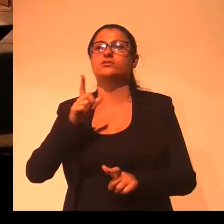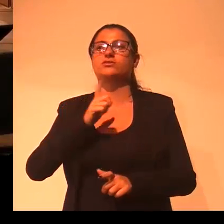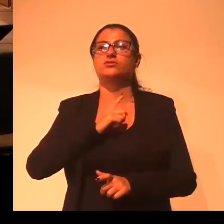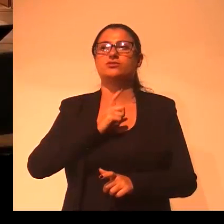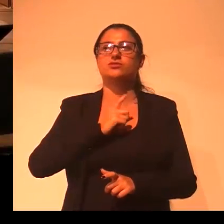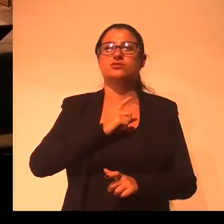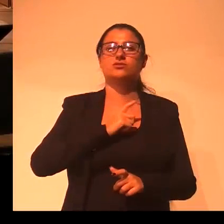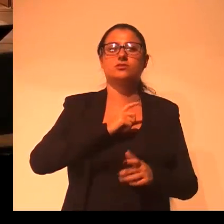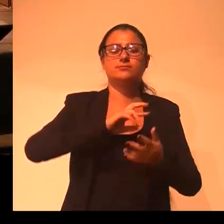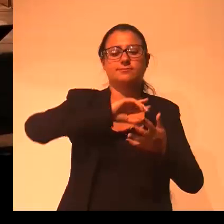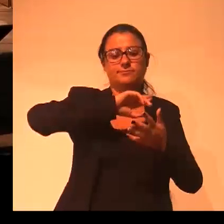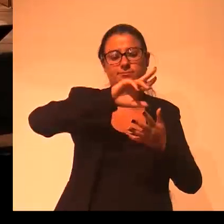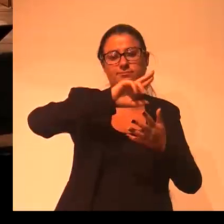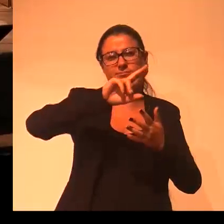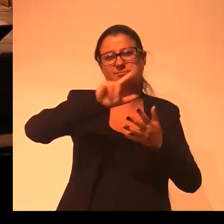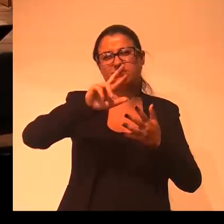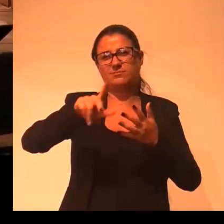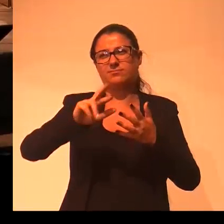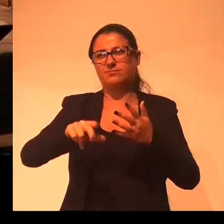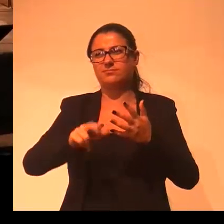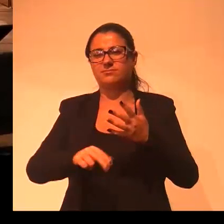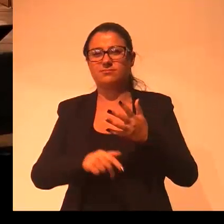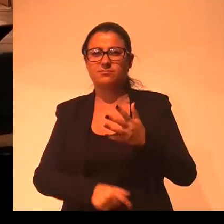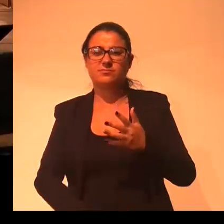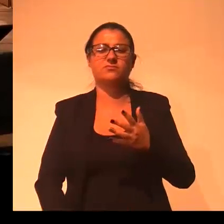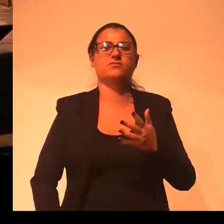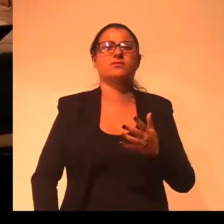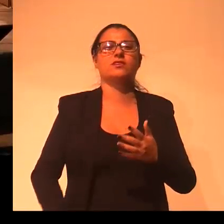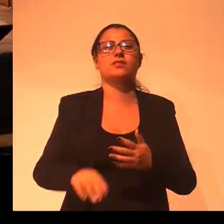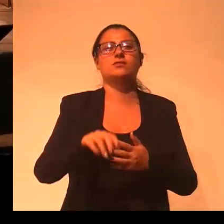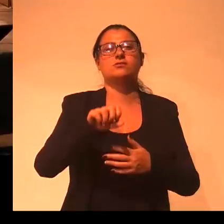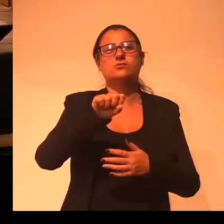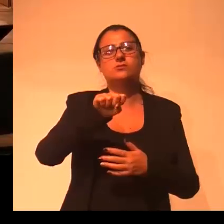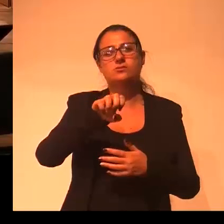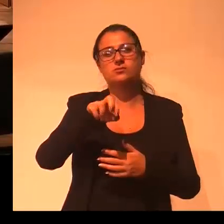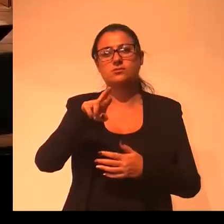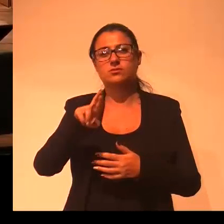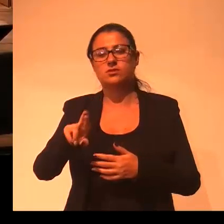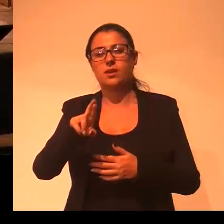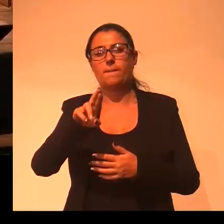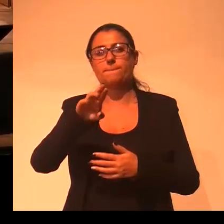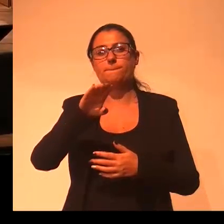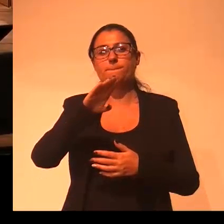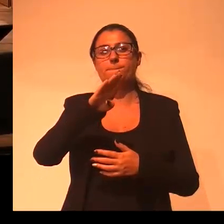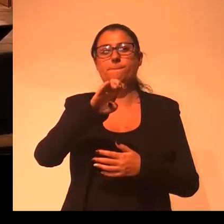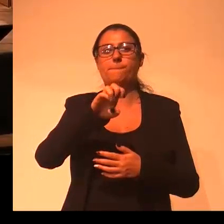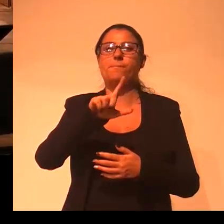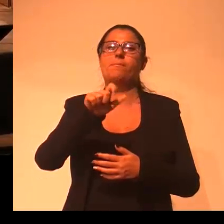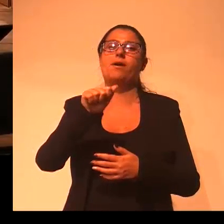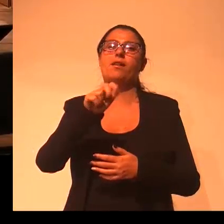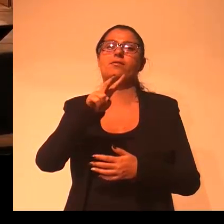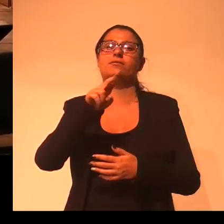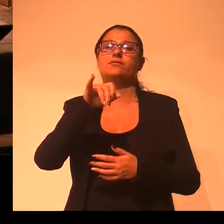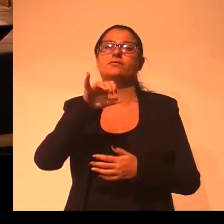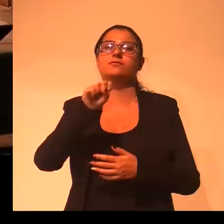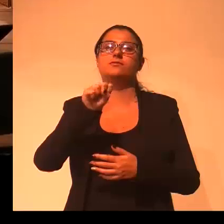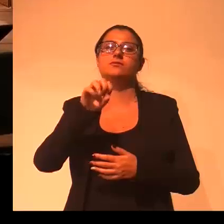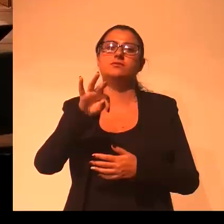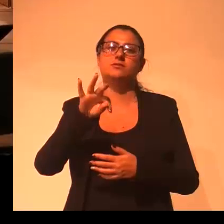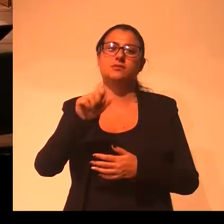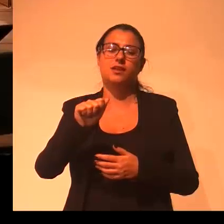Vista, então nós tínhamos um complexo de atendimento psicossocial muito melhor no município de Vinhedo. A deterioração desse